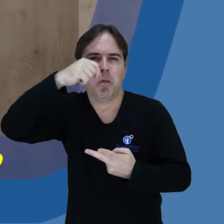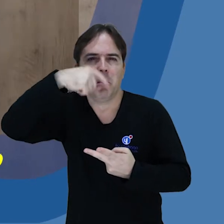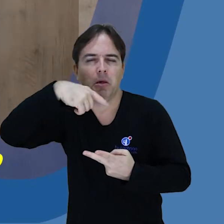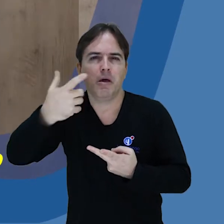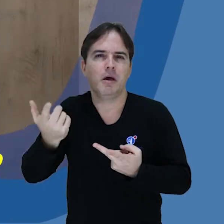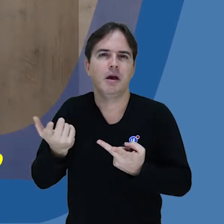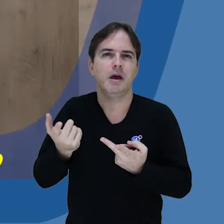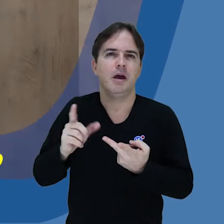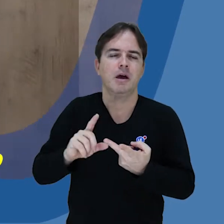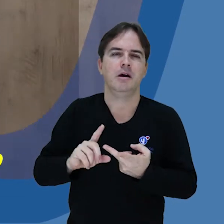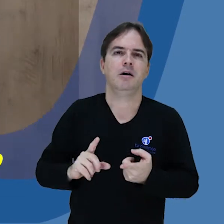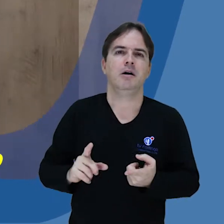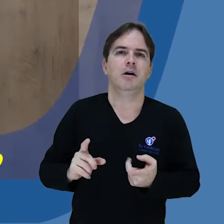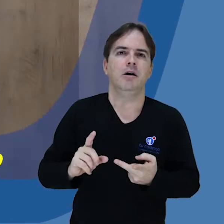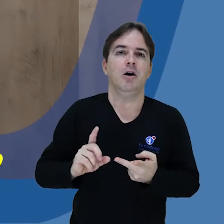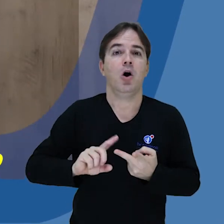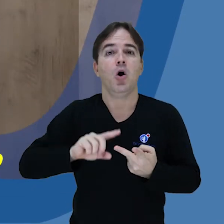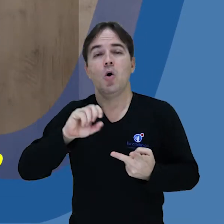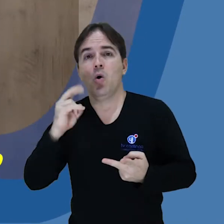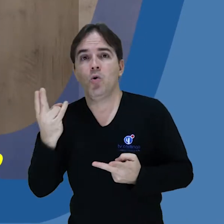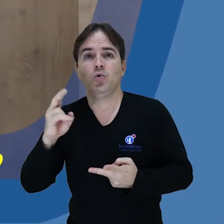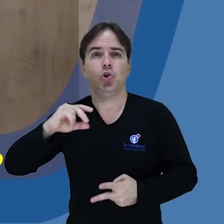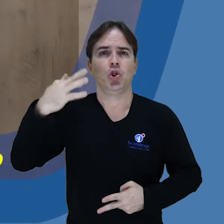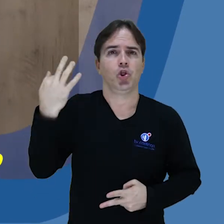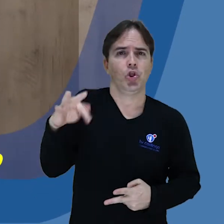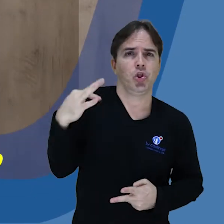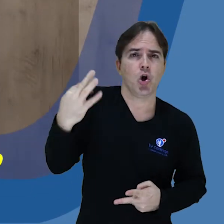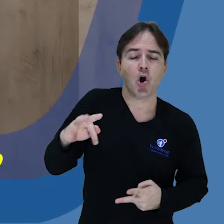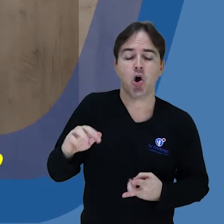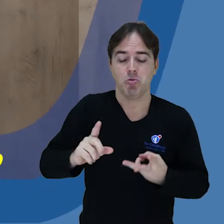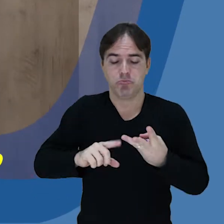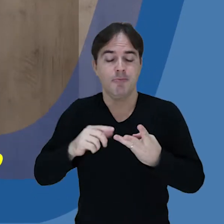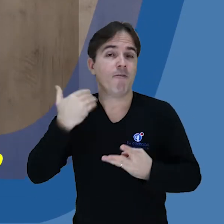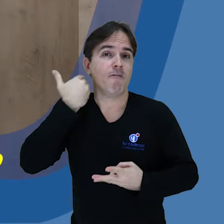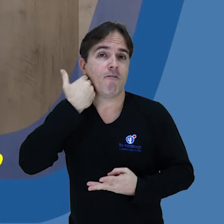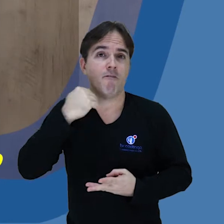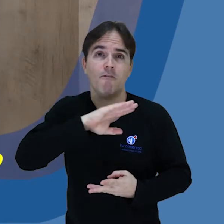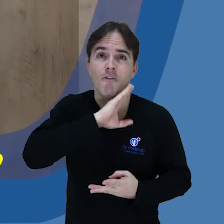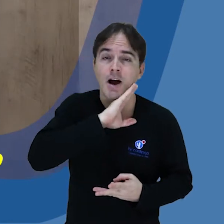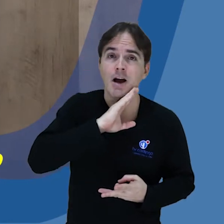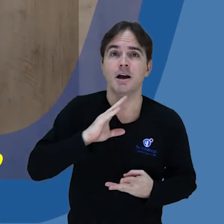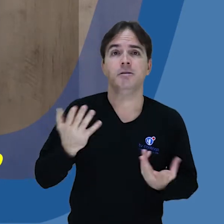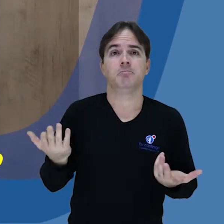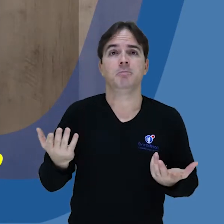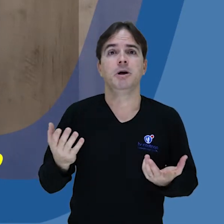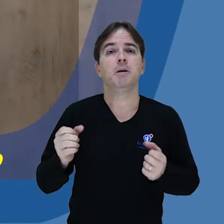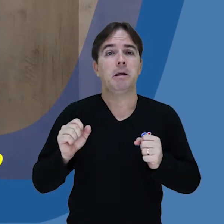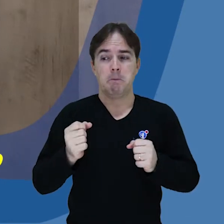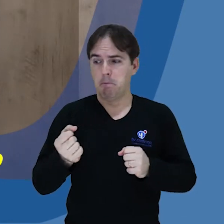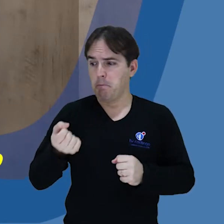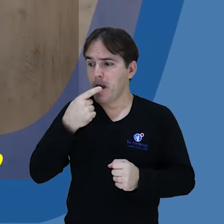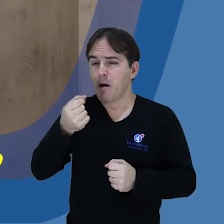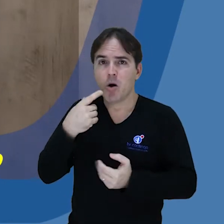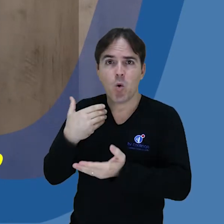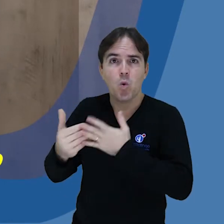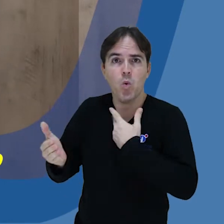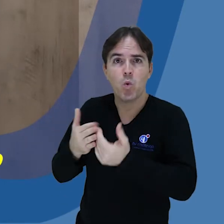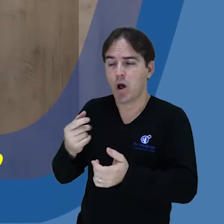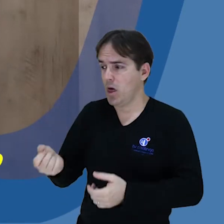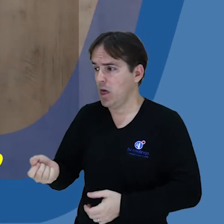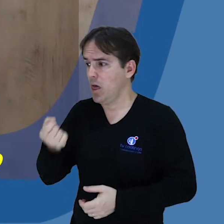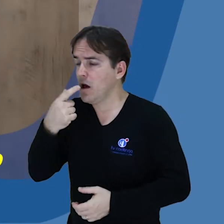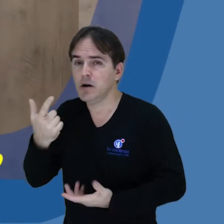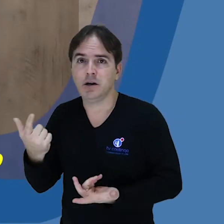secreção, escorrendo, algum tipo de dor, uma febre leve, a utilização de medicamentos que a gente conhece